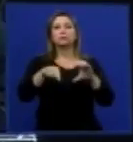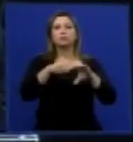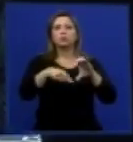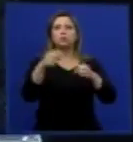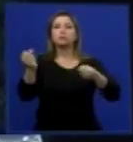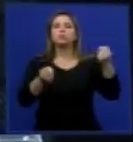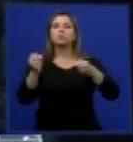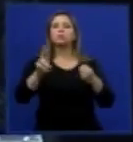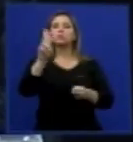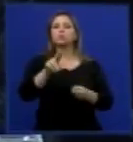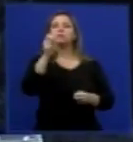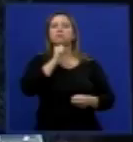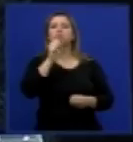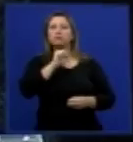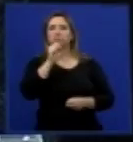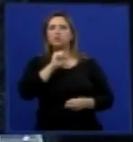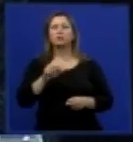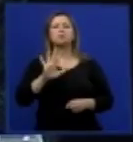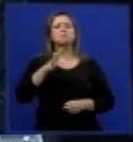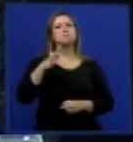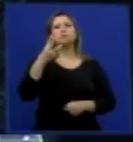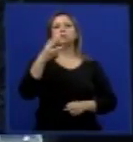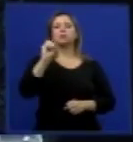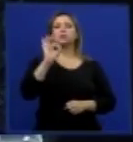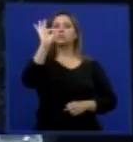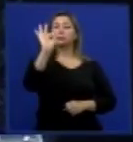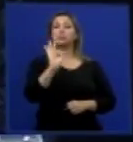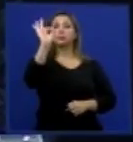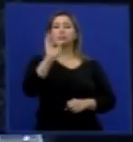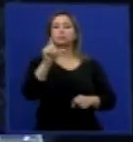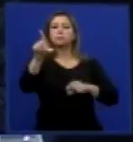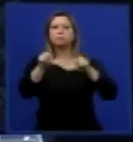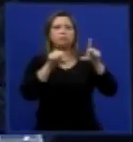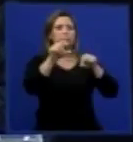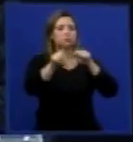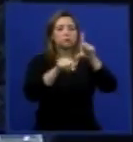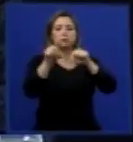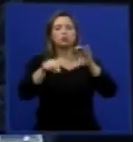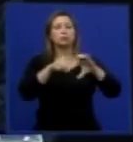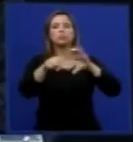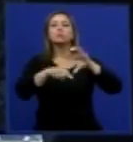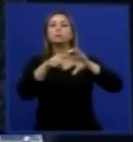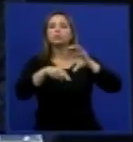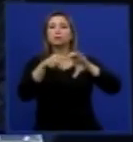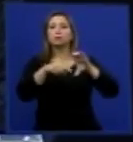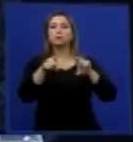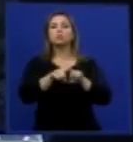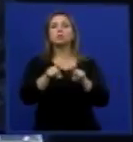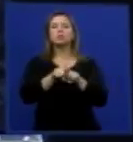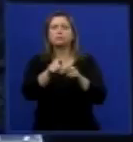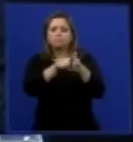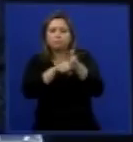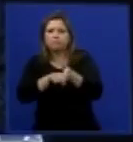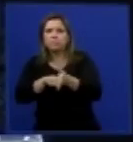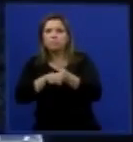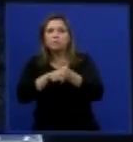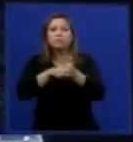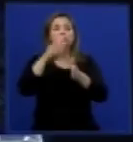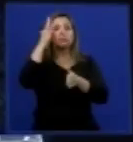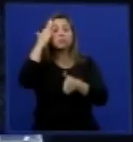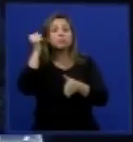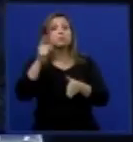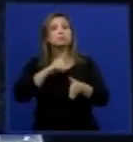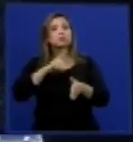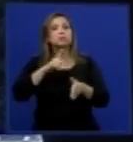usados 30% na seleção na reinspeção que é realizado com muito